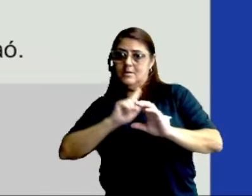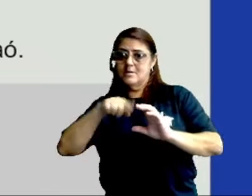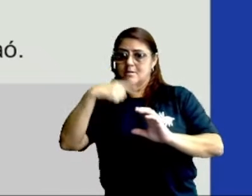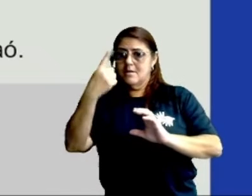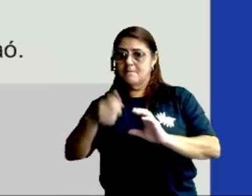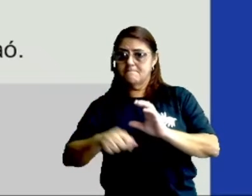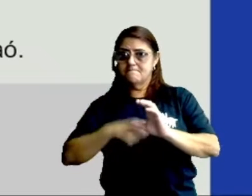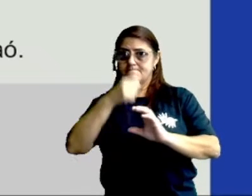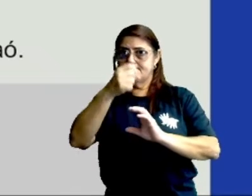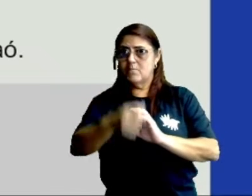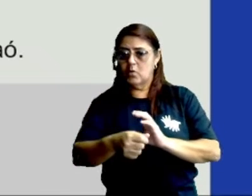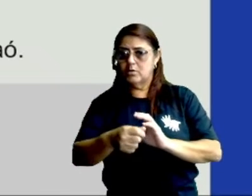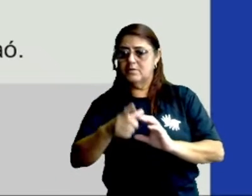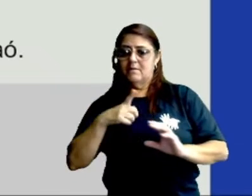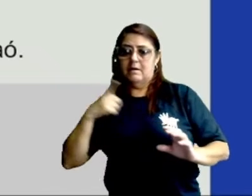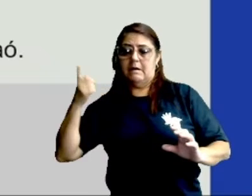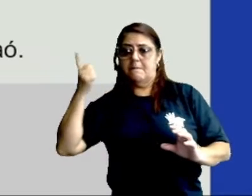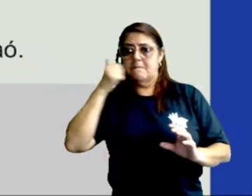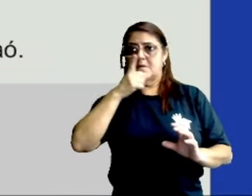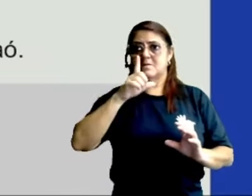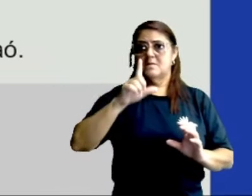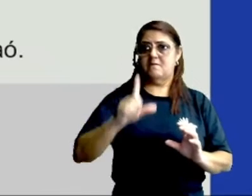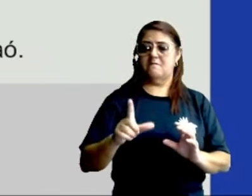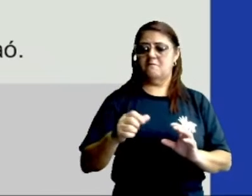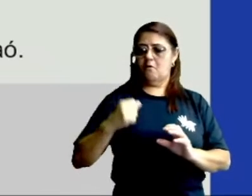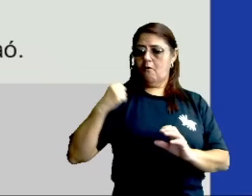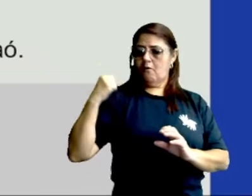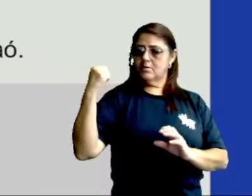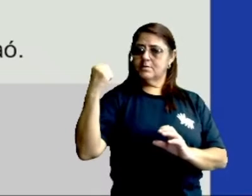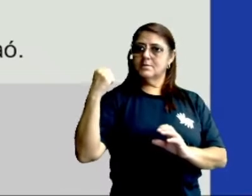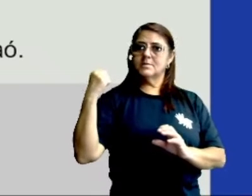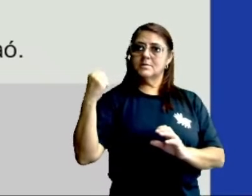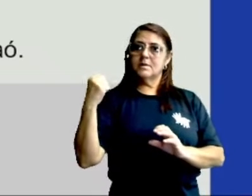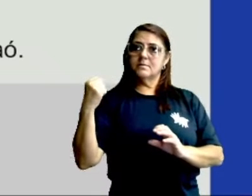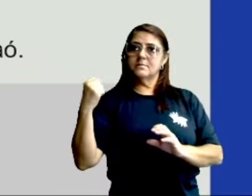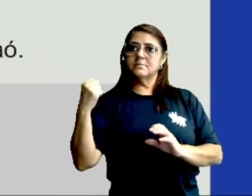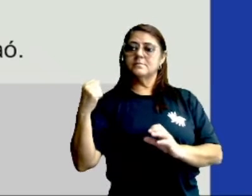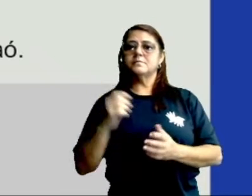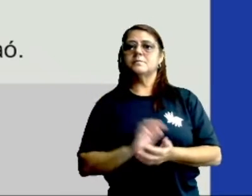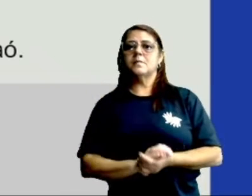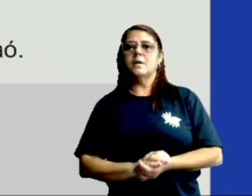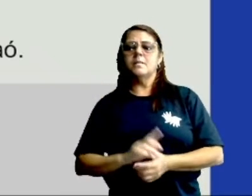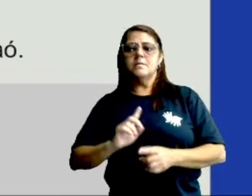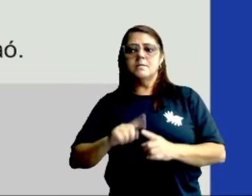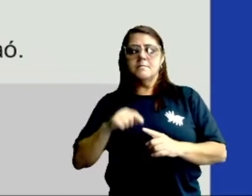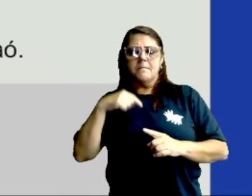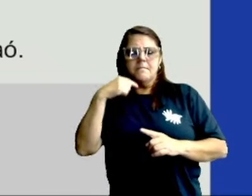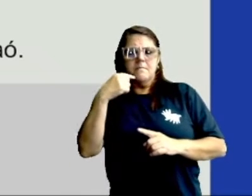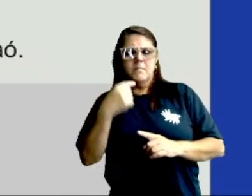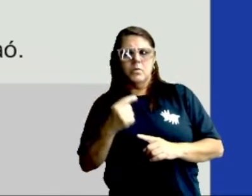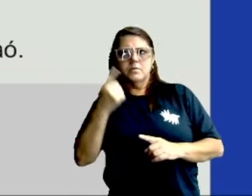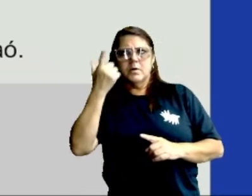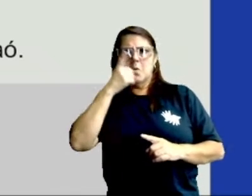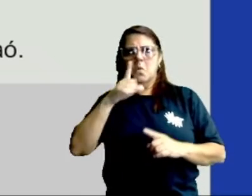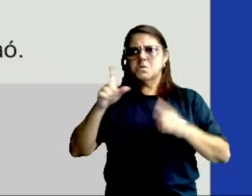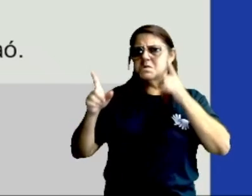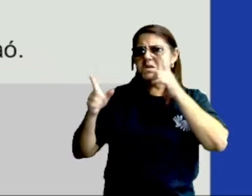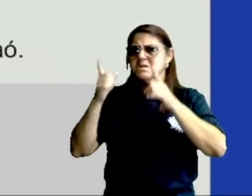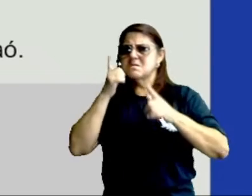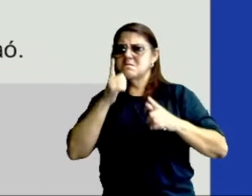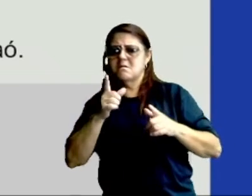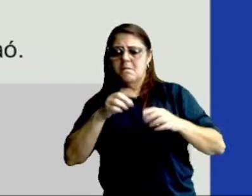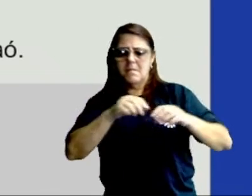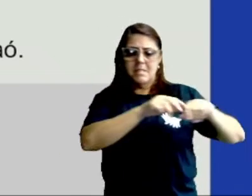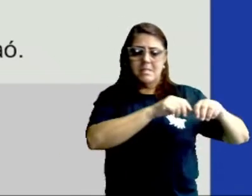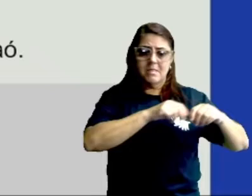antigo egípcio ele vai ganhar mais força Ele vai se fortalecer e quando ele se fortalece ele vai conquistar mais